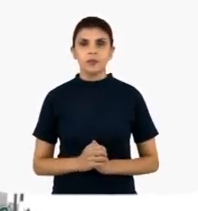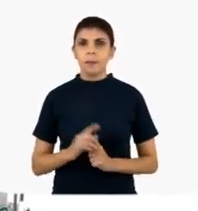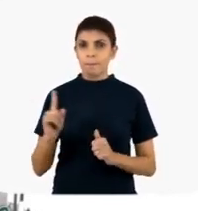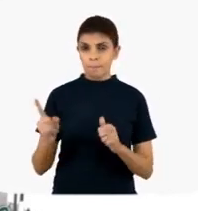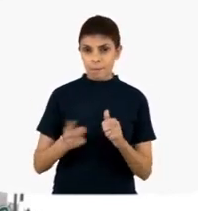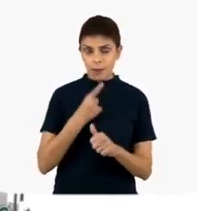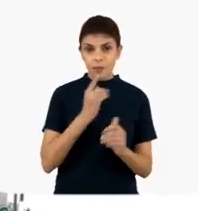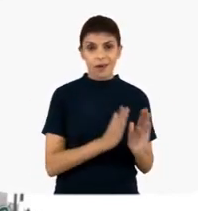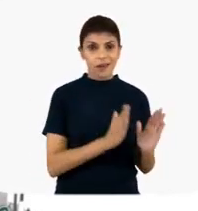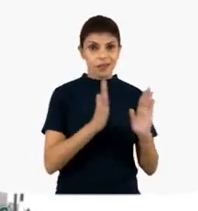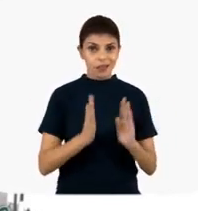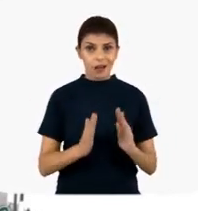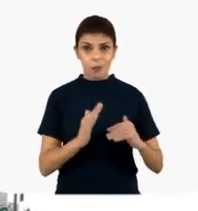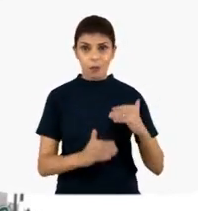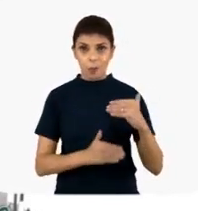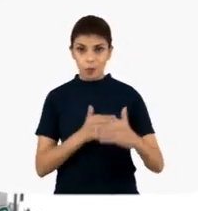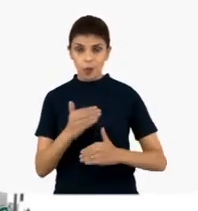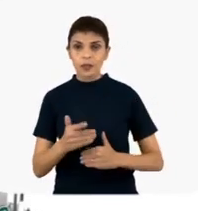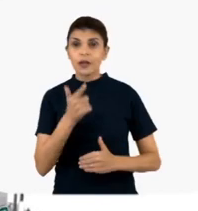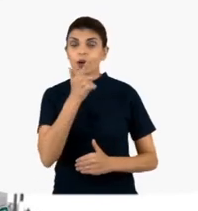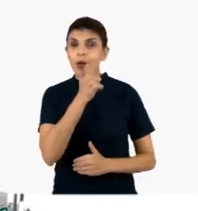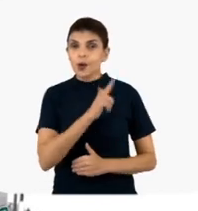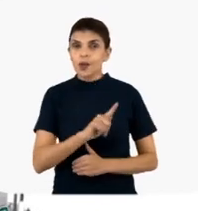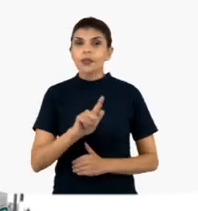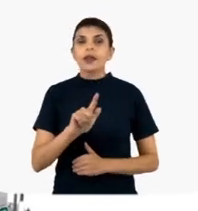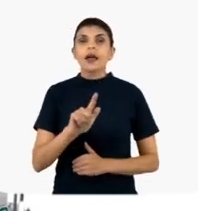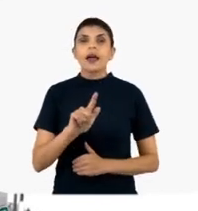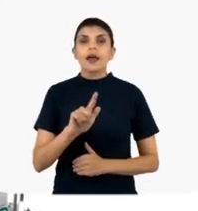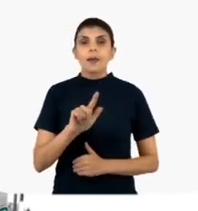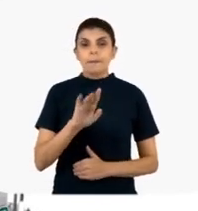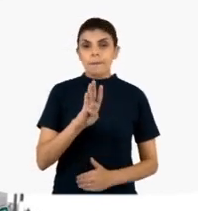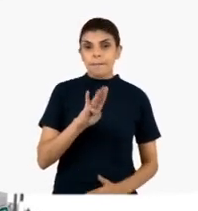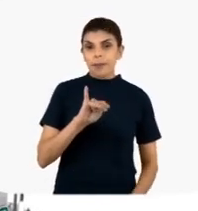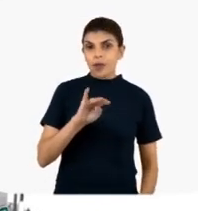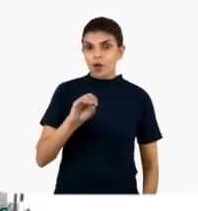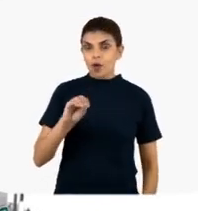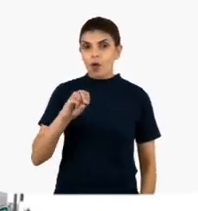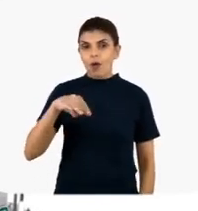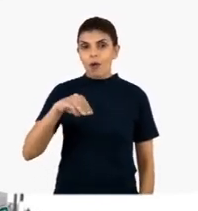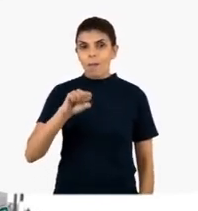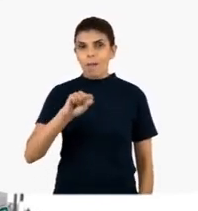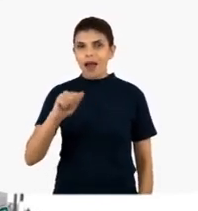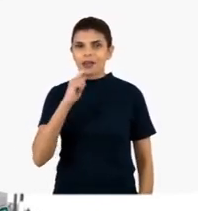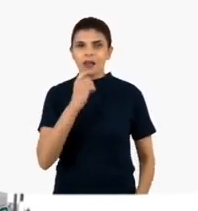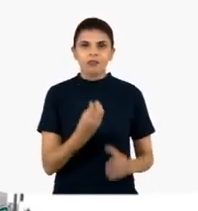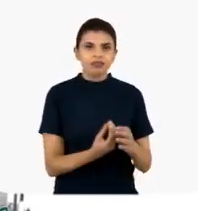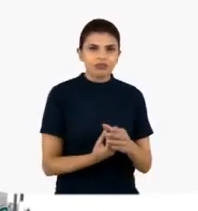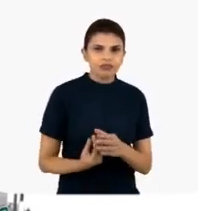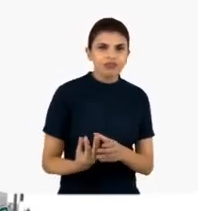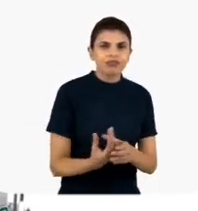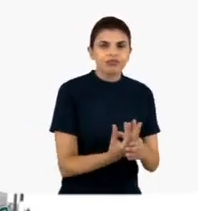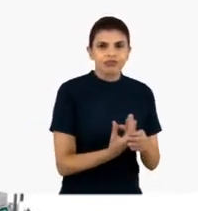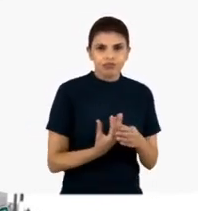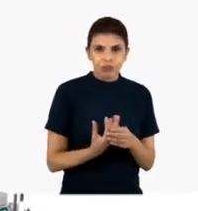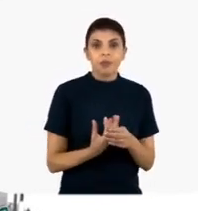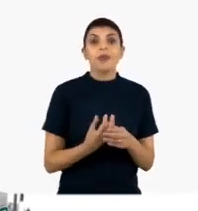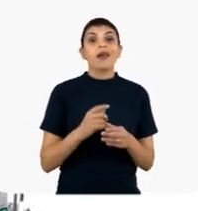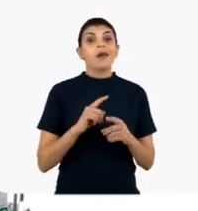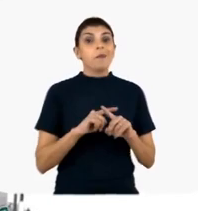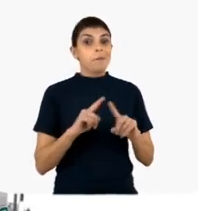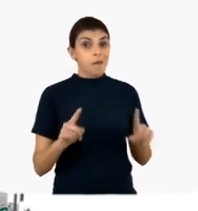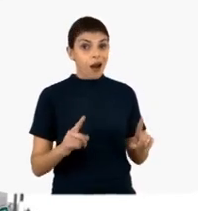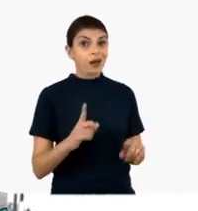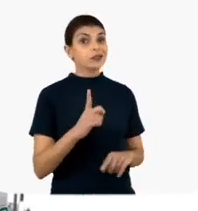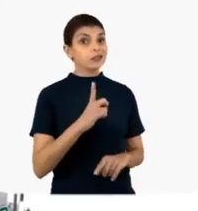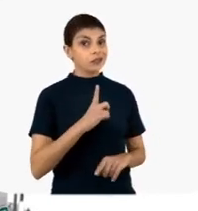A primeira etapa do nosso processo é a geração da biomassa, que é a fermentação, né, a biorreação, etc.